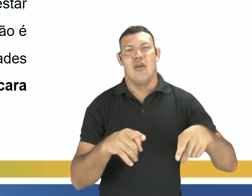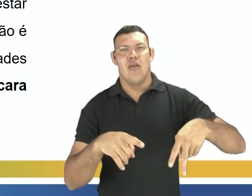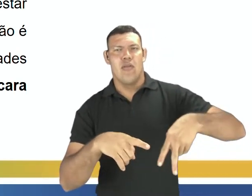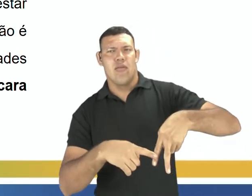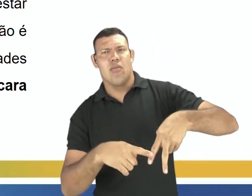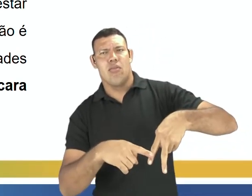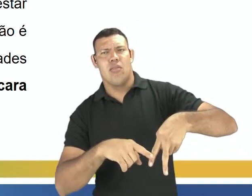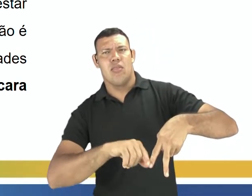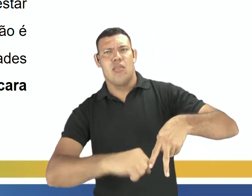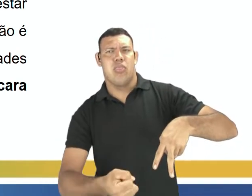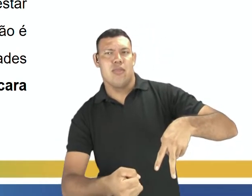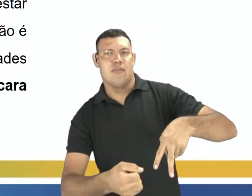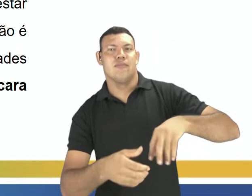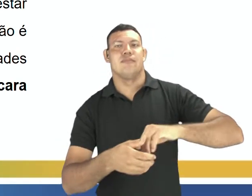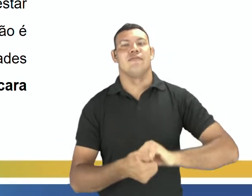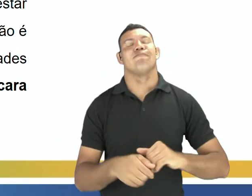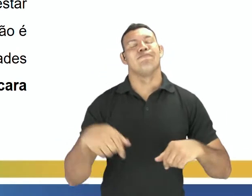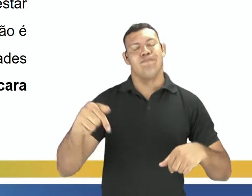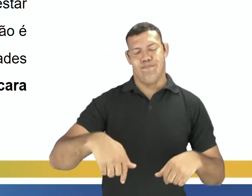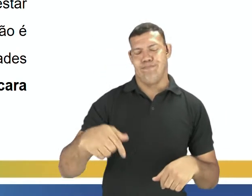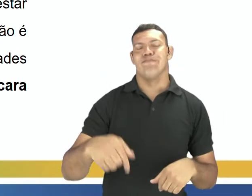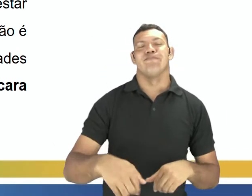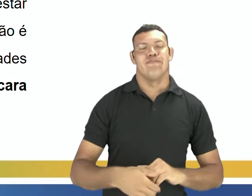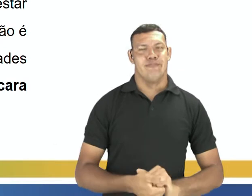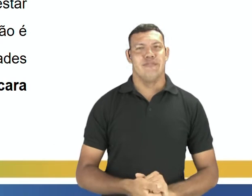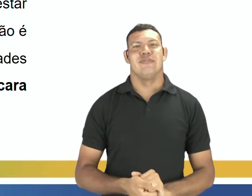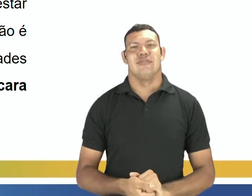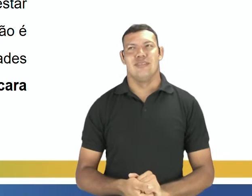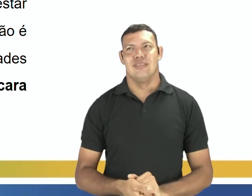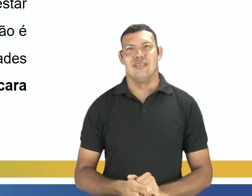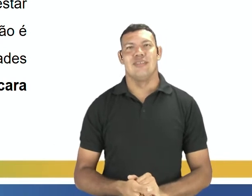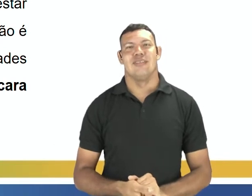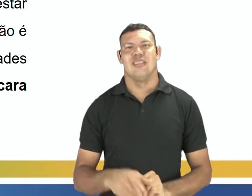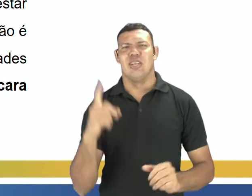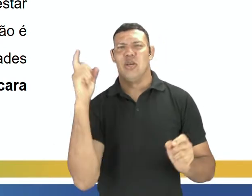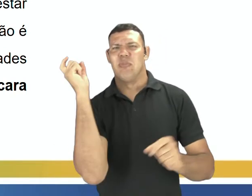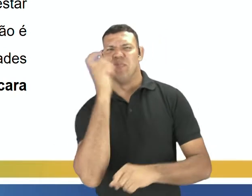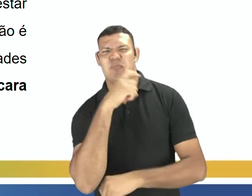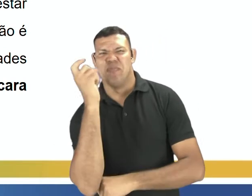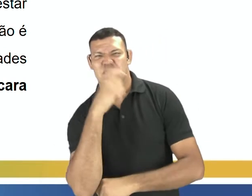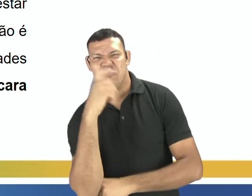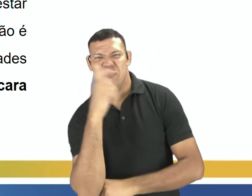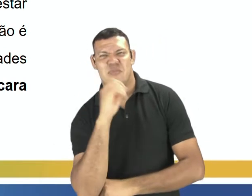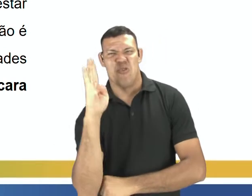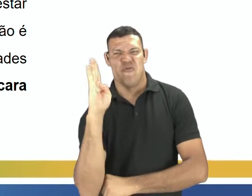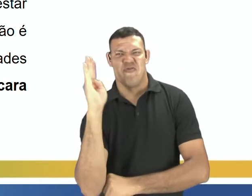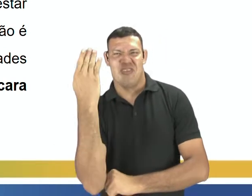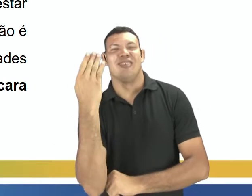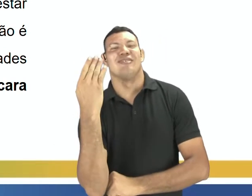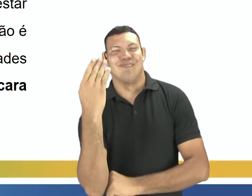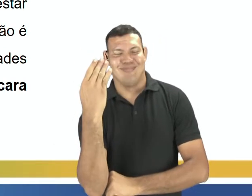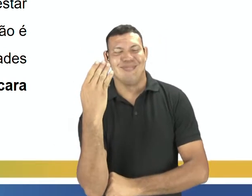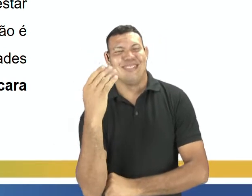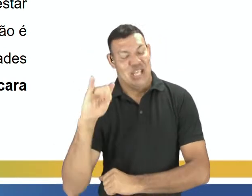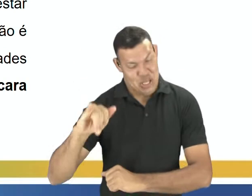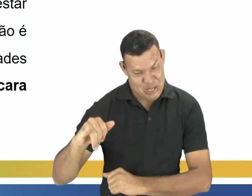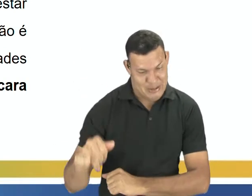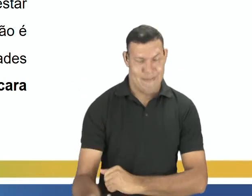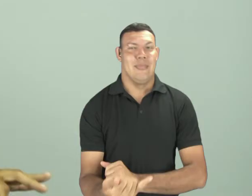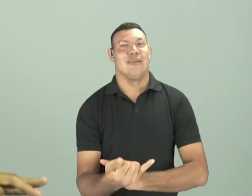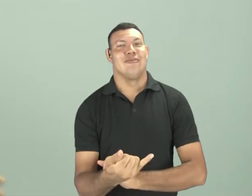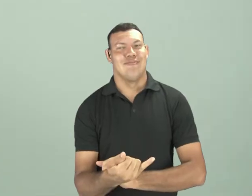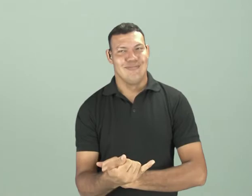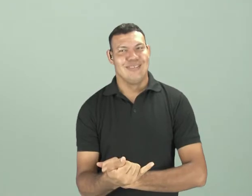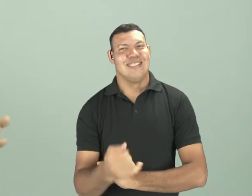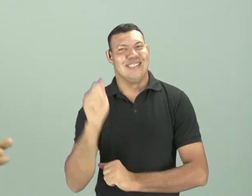exemplo, mas aqui não. Aqui as pessoas mentem e se aproveitam das situações. Não é verdade, gente? As pessoas